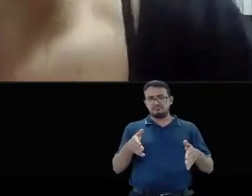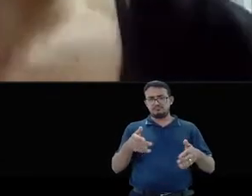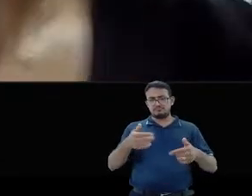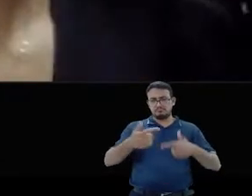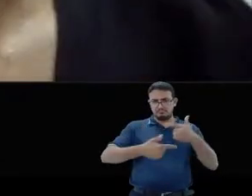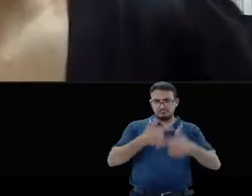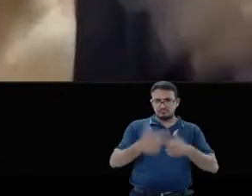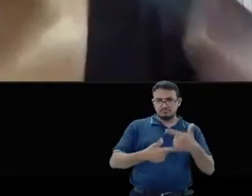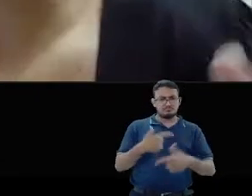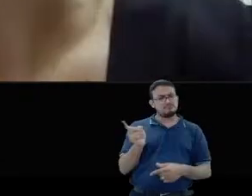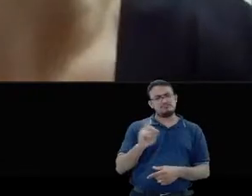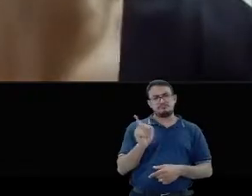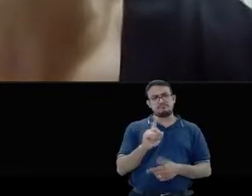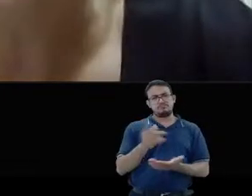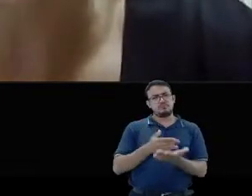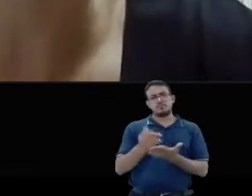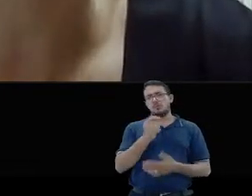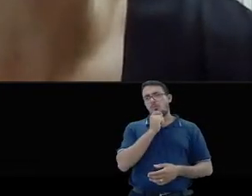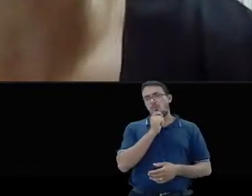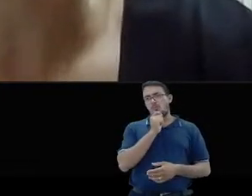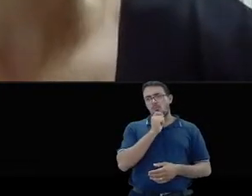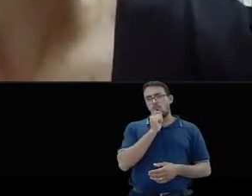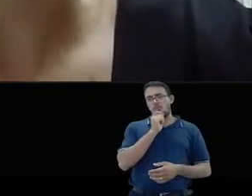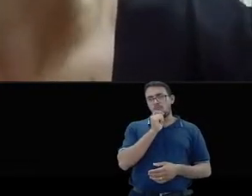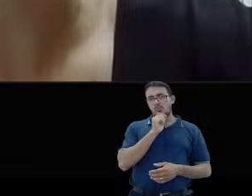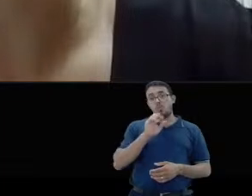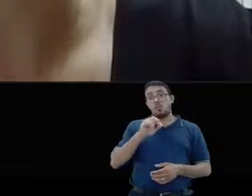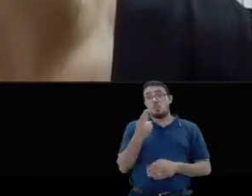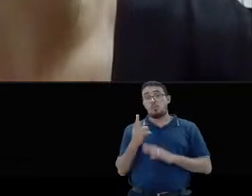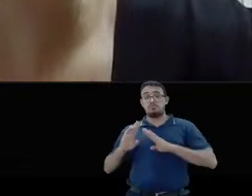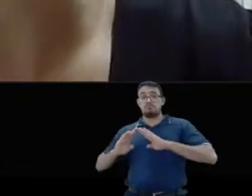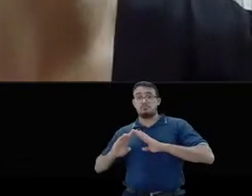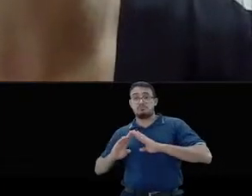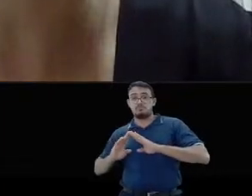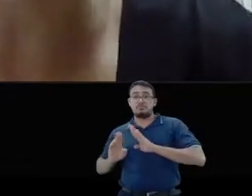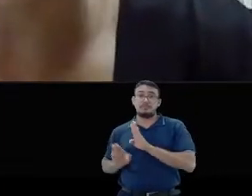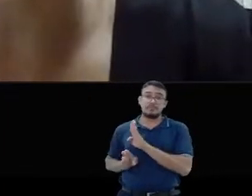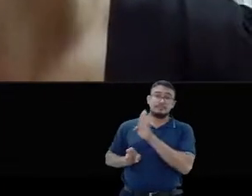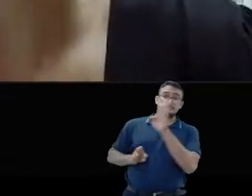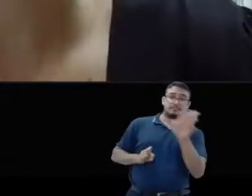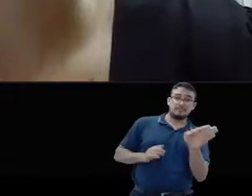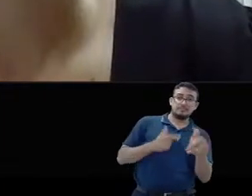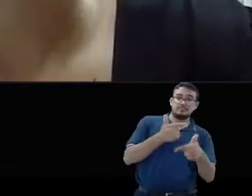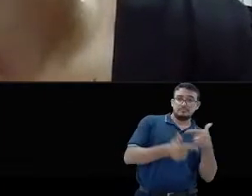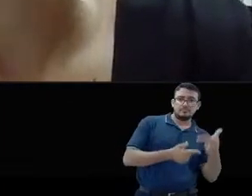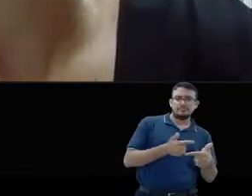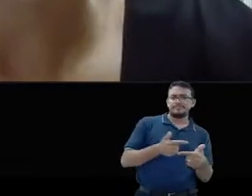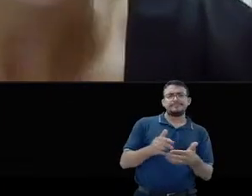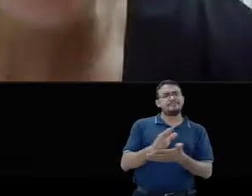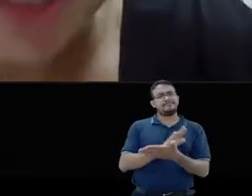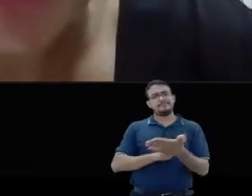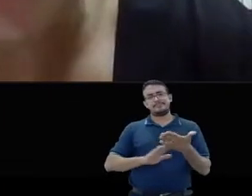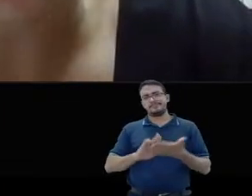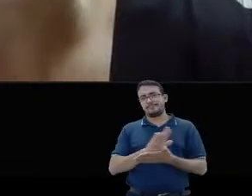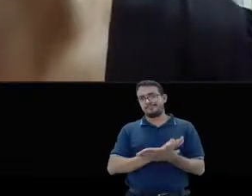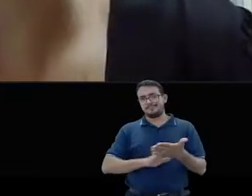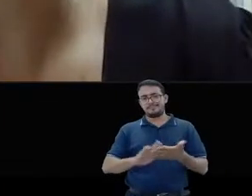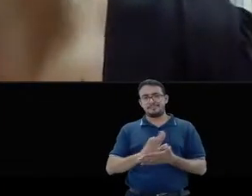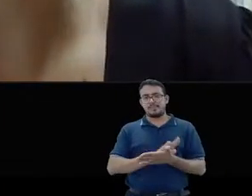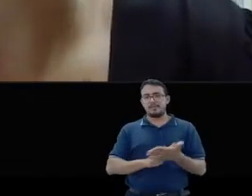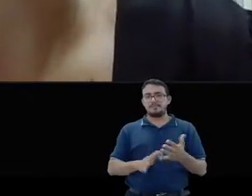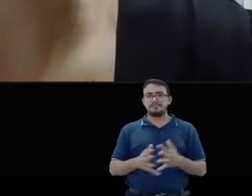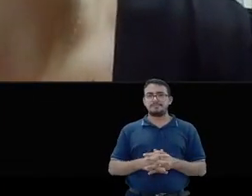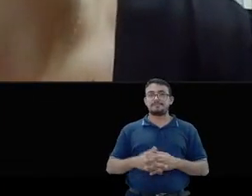iniciado, e nem em período in itinere, porque não ocorreu no trajeto casa-trabalho. Além disso,